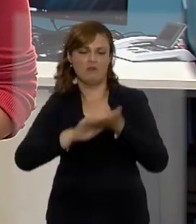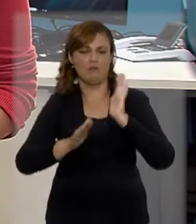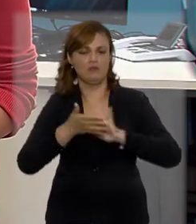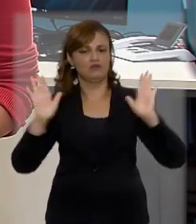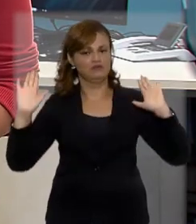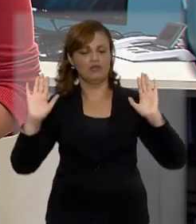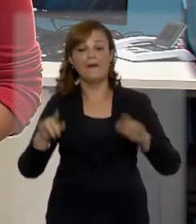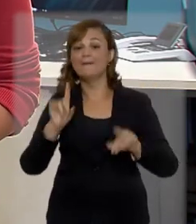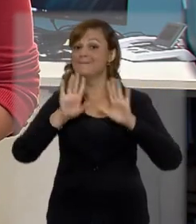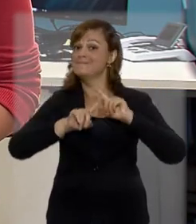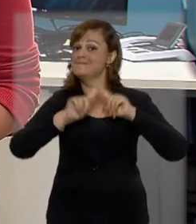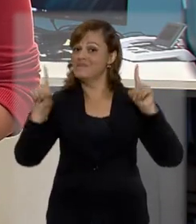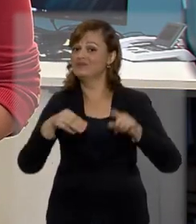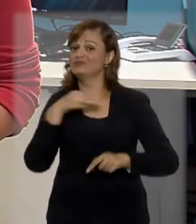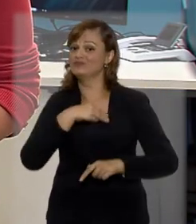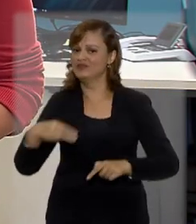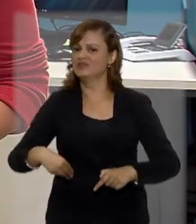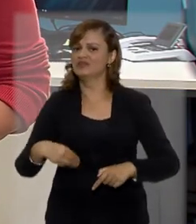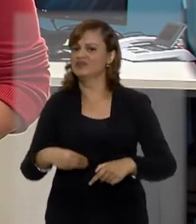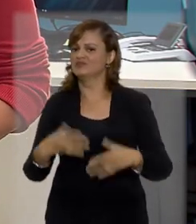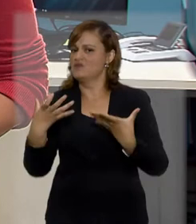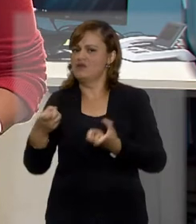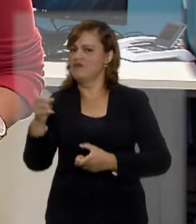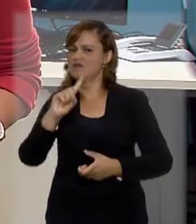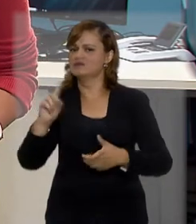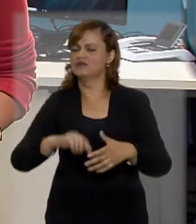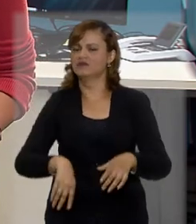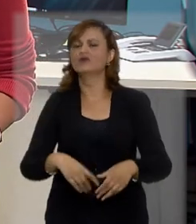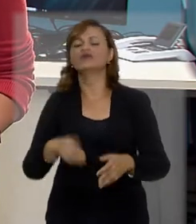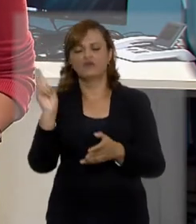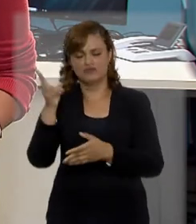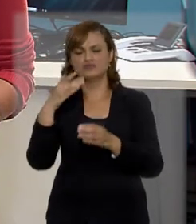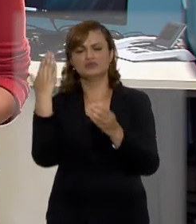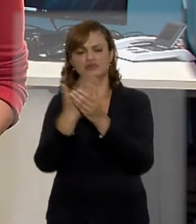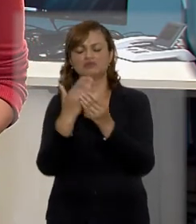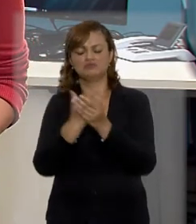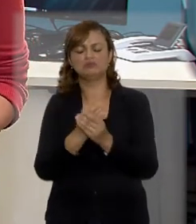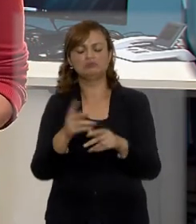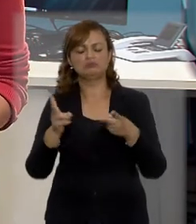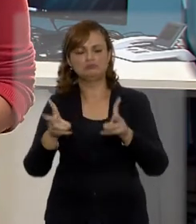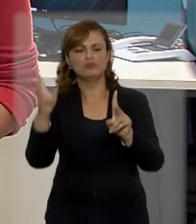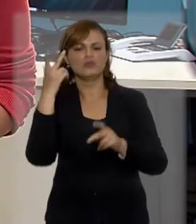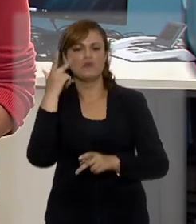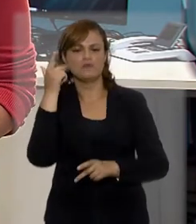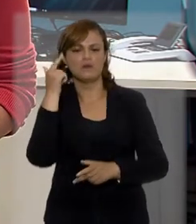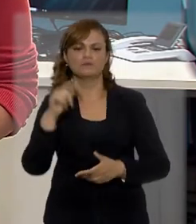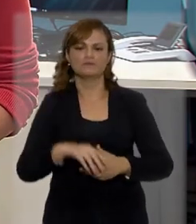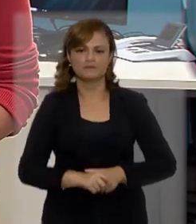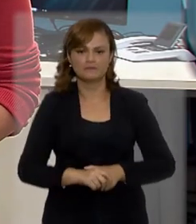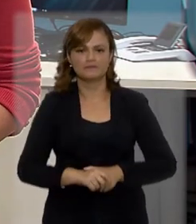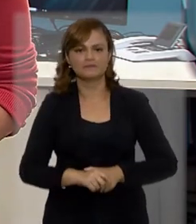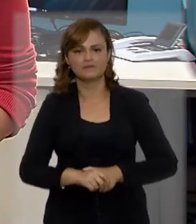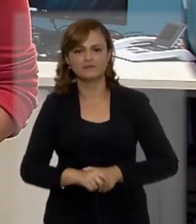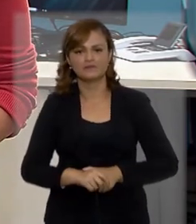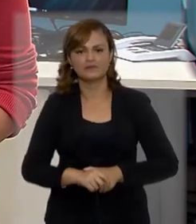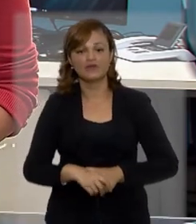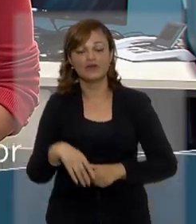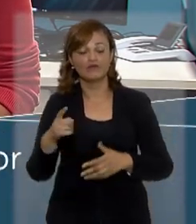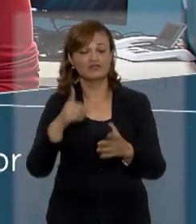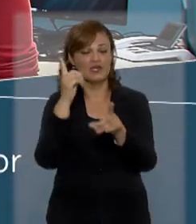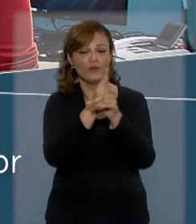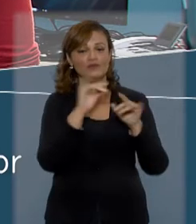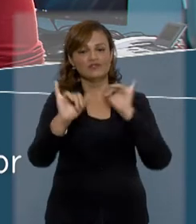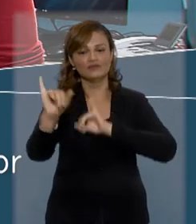do local. Mas o ministro João Otávio de Noronha negou o trancamento da ação e o processo segue no STJ para análise do mérito.